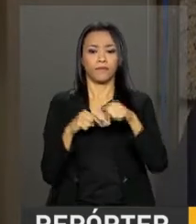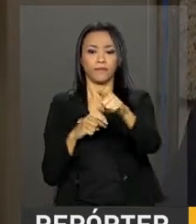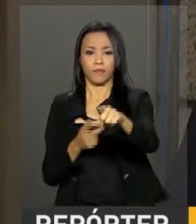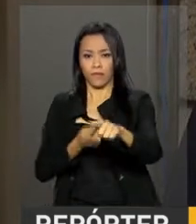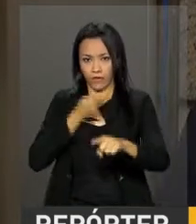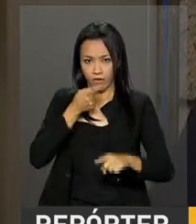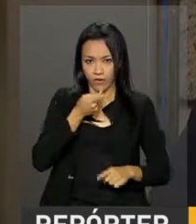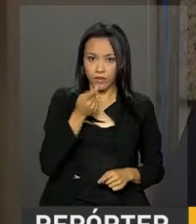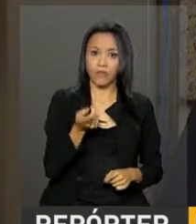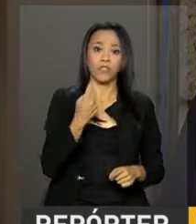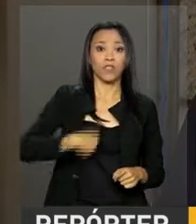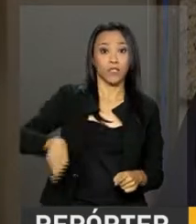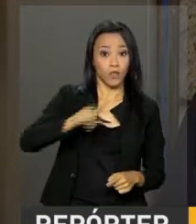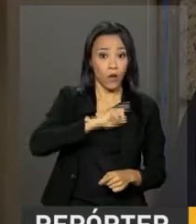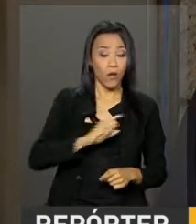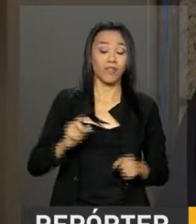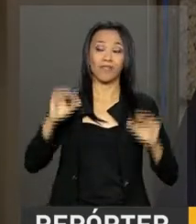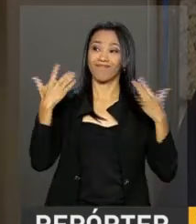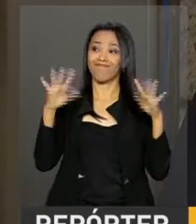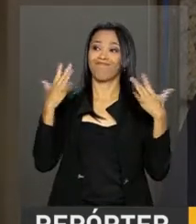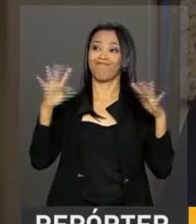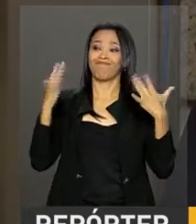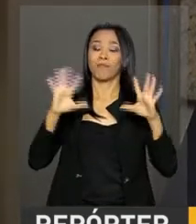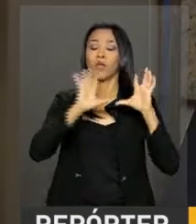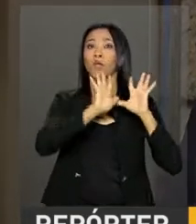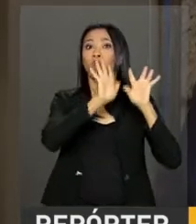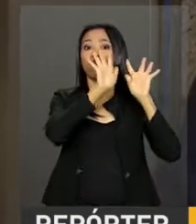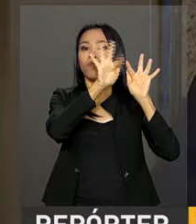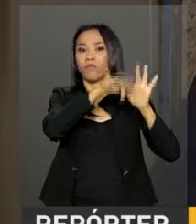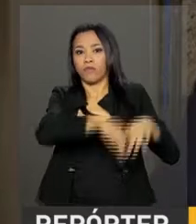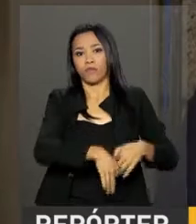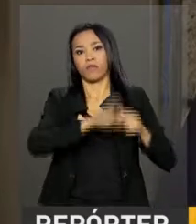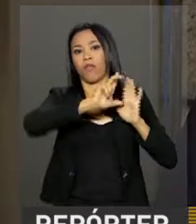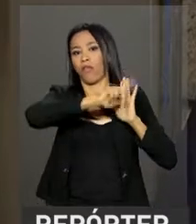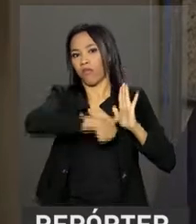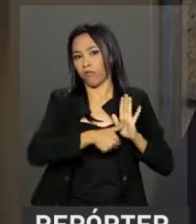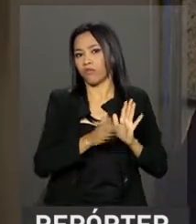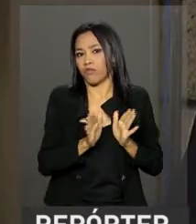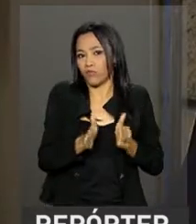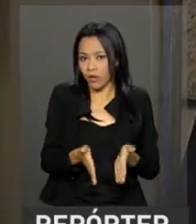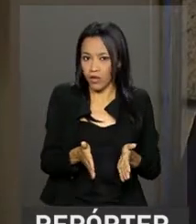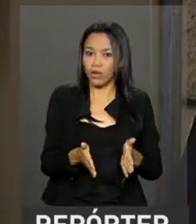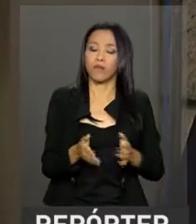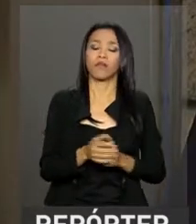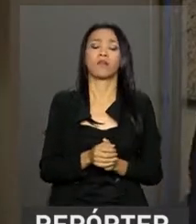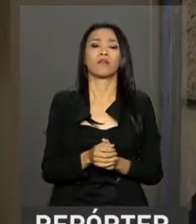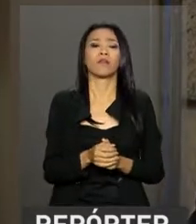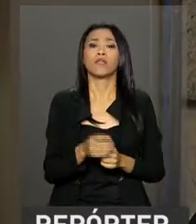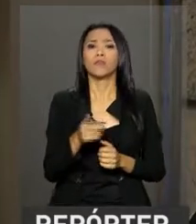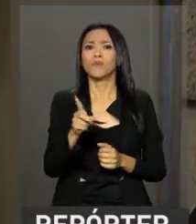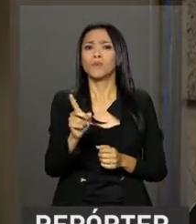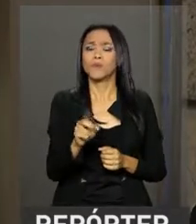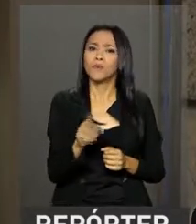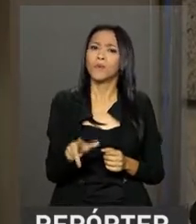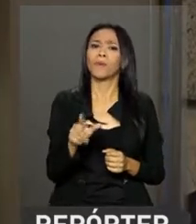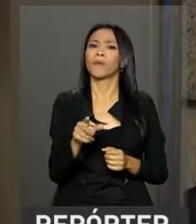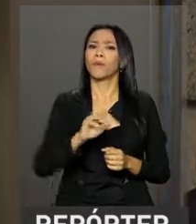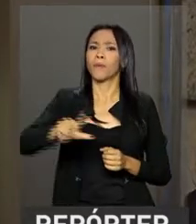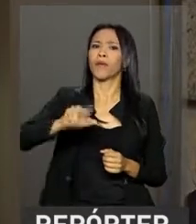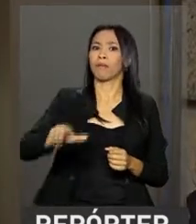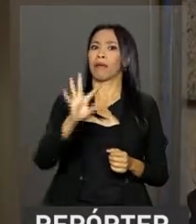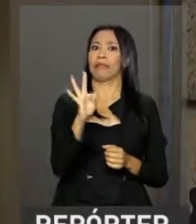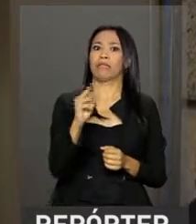podemos comemorar o fim da recessão. Ainda não é uma taxa como tivemos no passado, mas já é